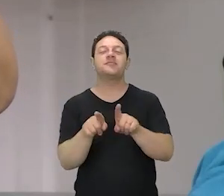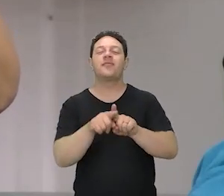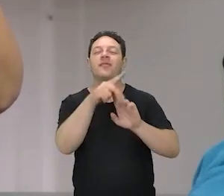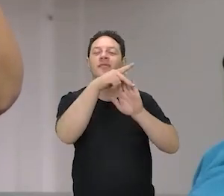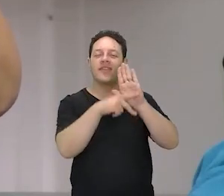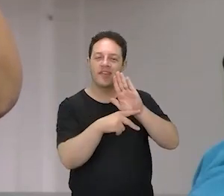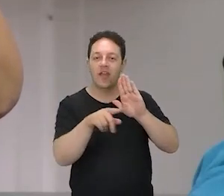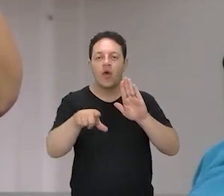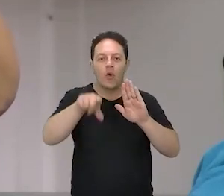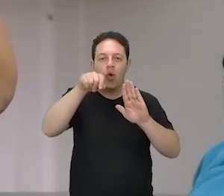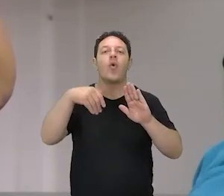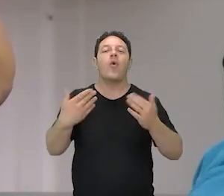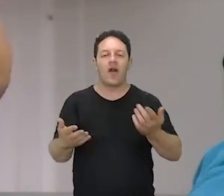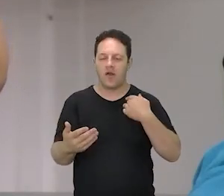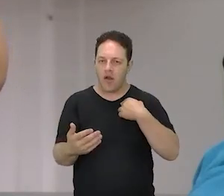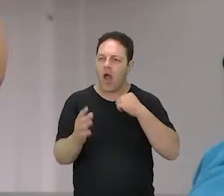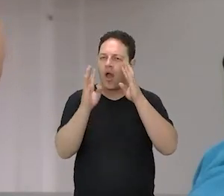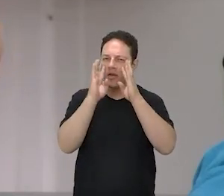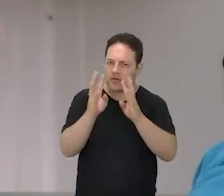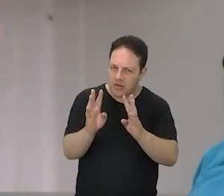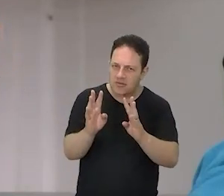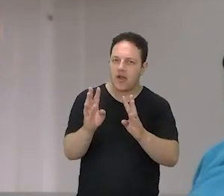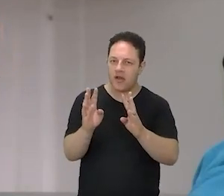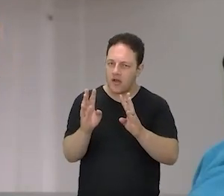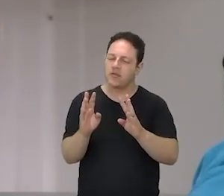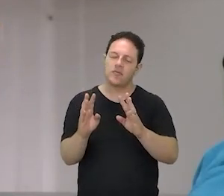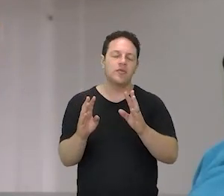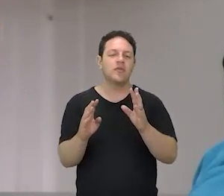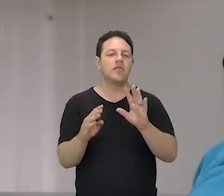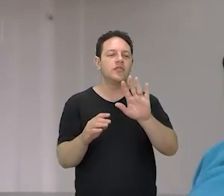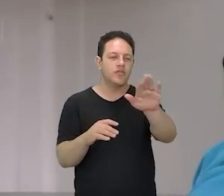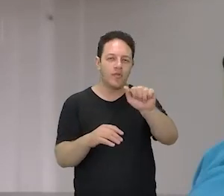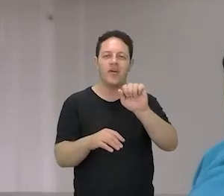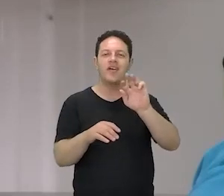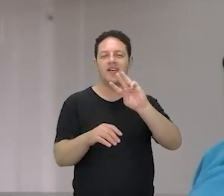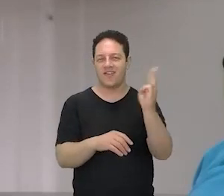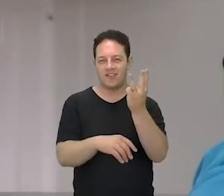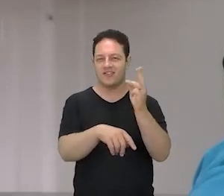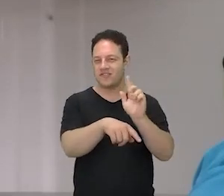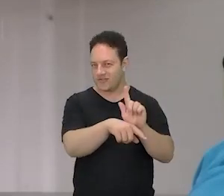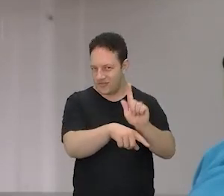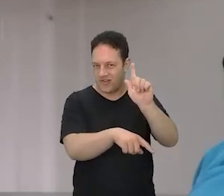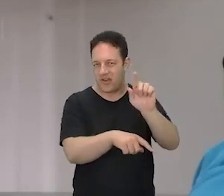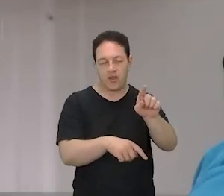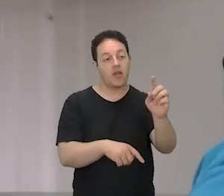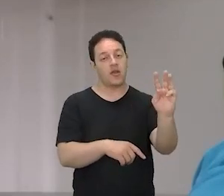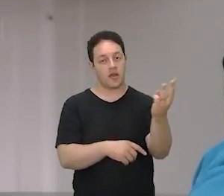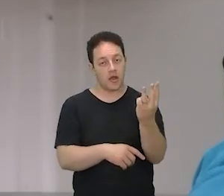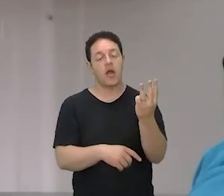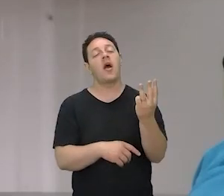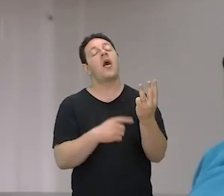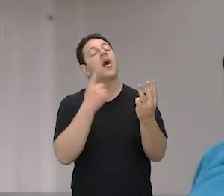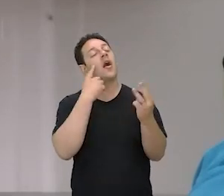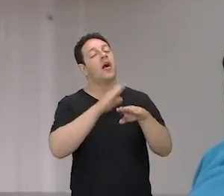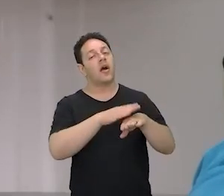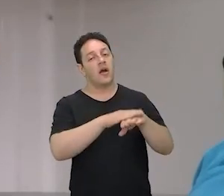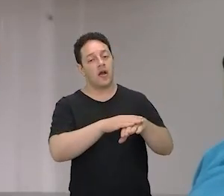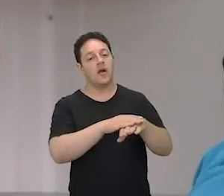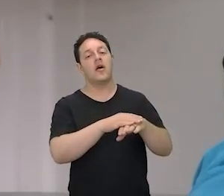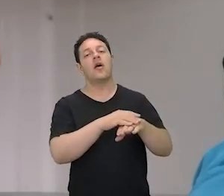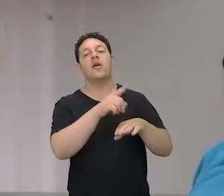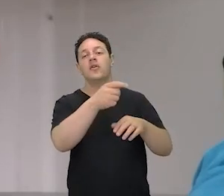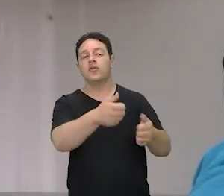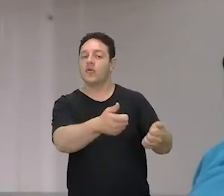né? Ela ouviu, a gente reuniu o trio gestor para que eles nos contassem